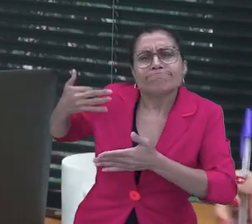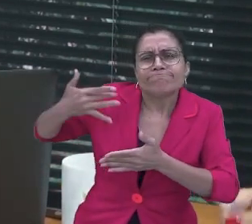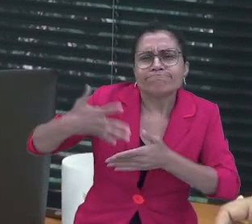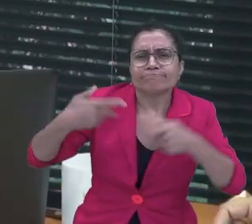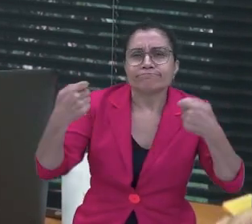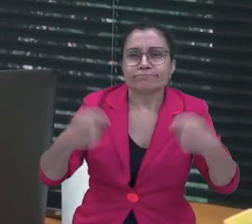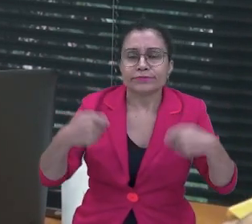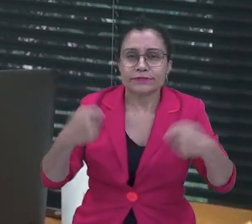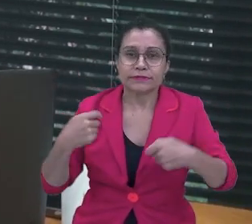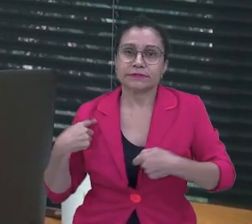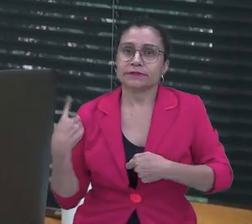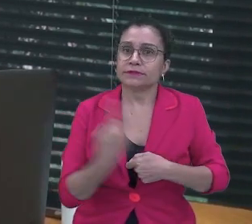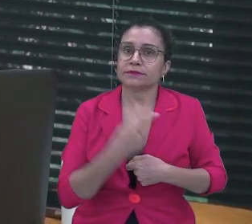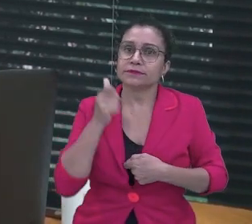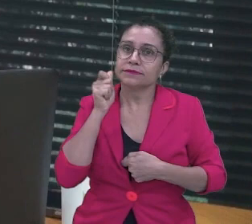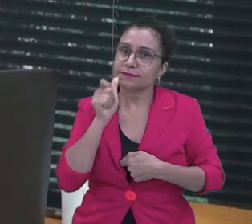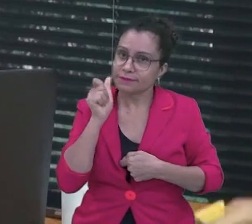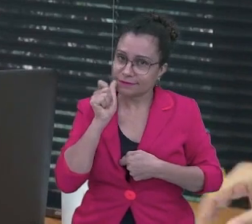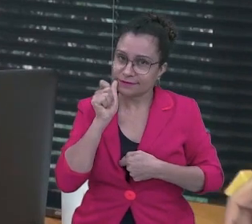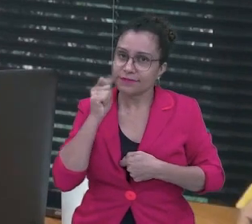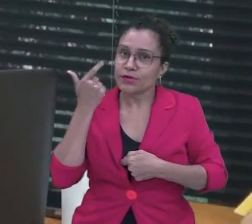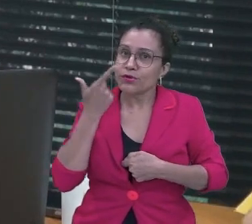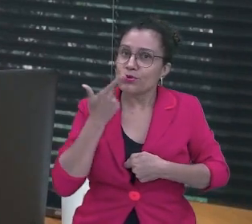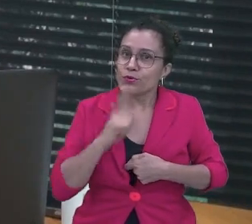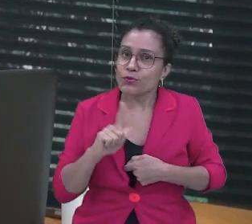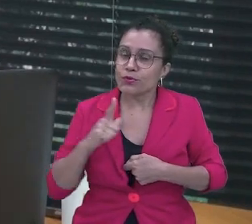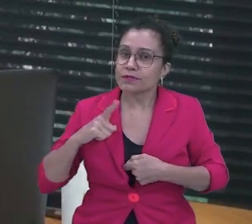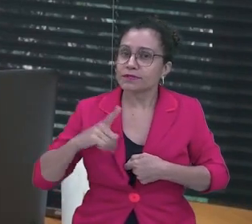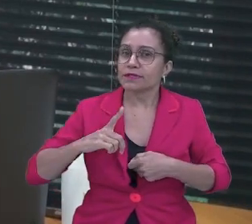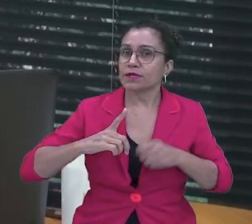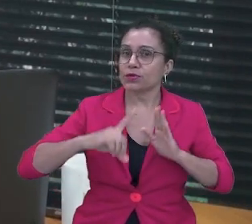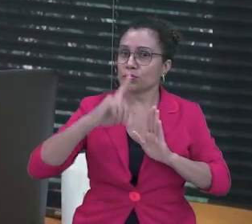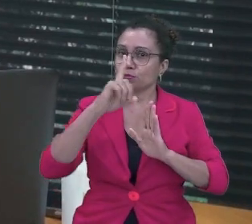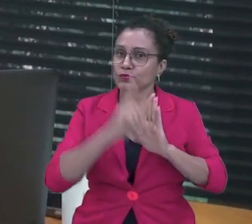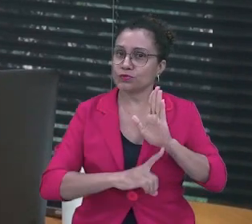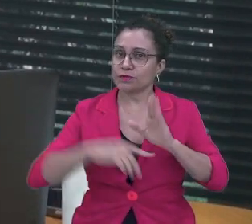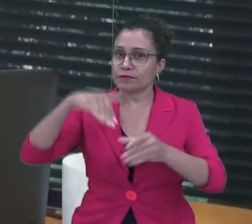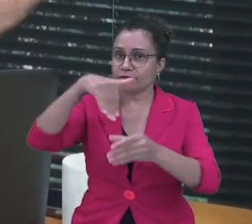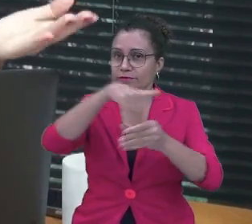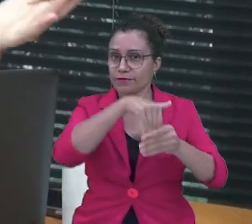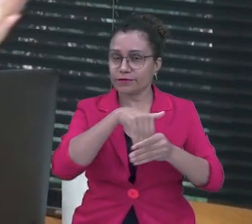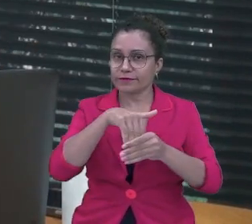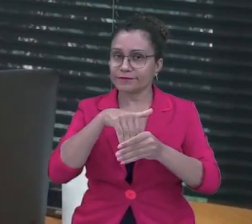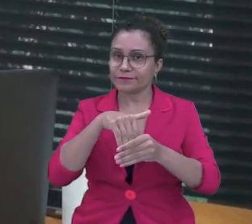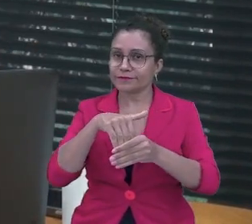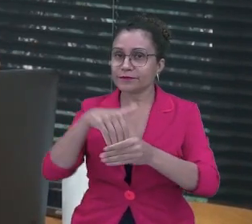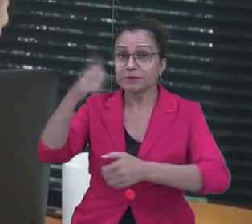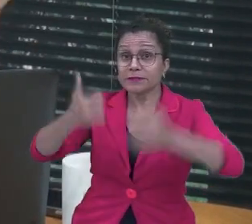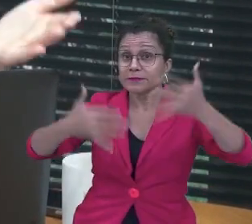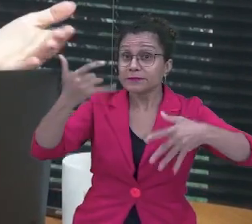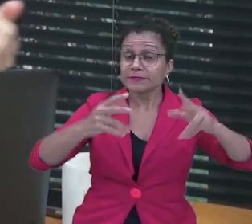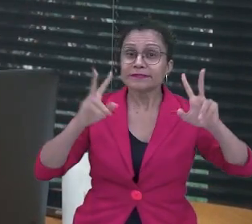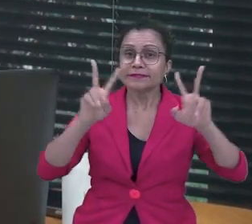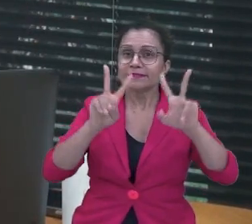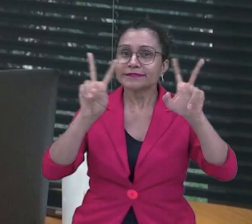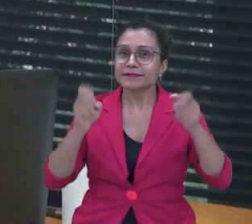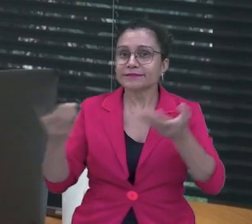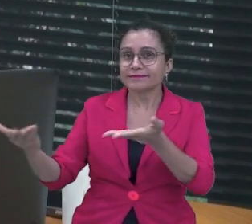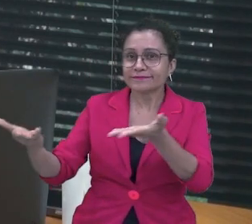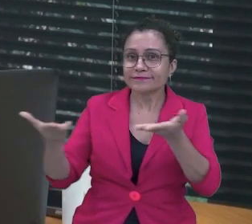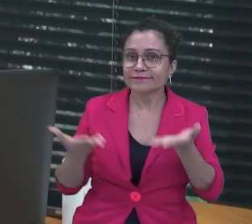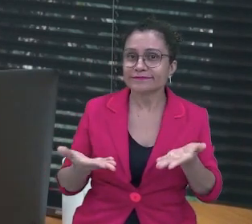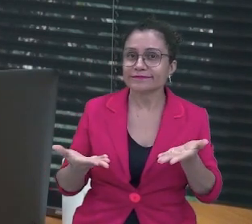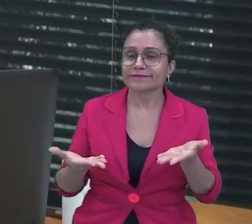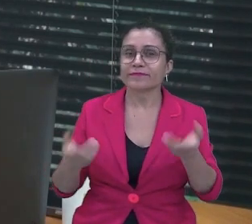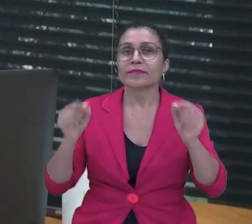necessário para que nós, mulheres, tivéssemos o direito ao voto? Para falar sobre este assunto, nós recebemos aqui